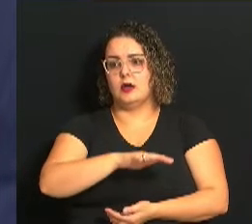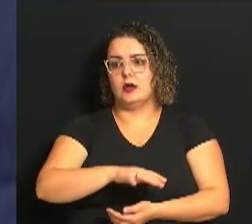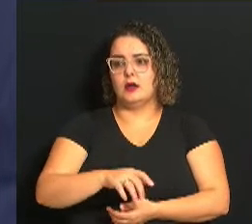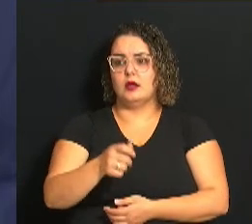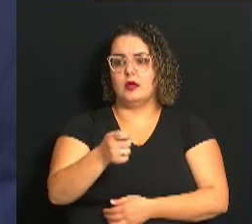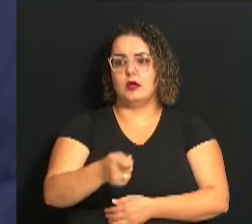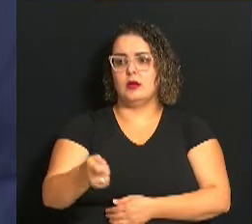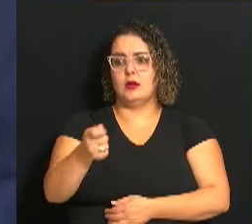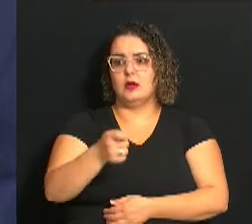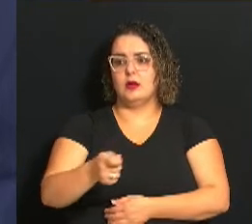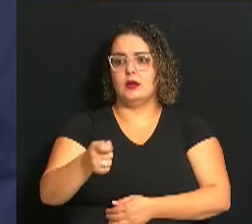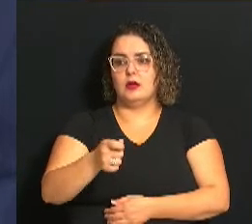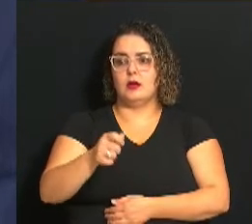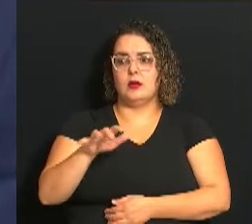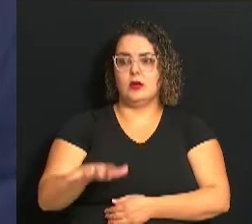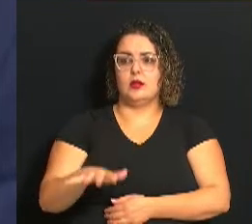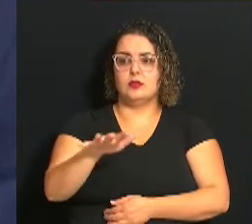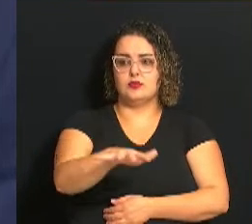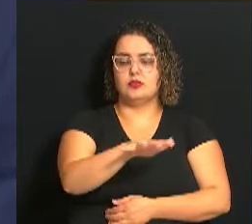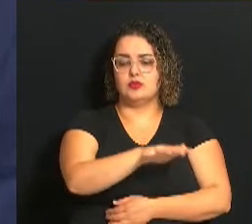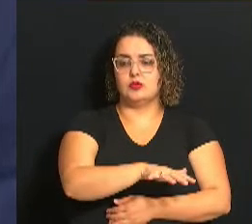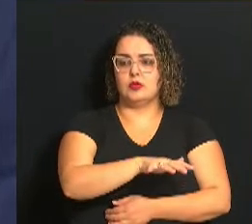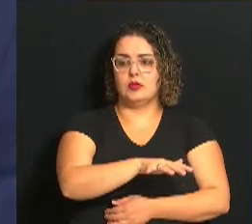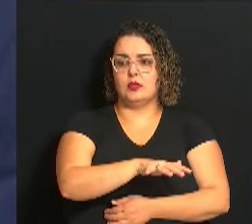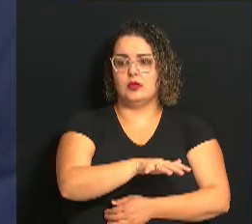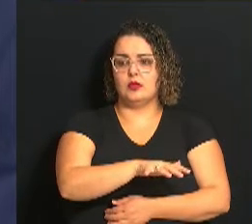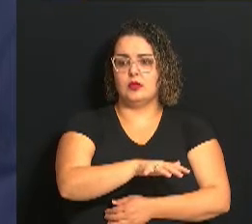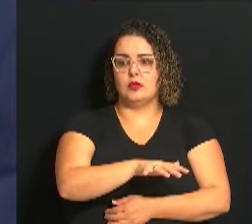Associação Regional